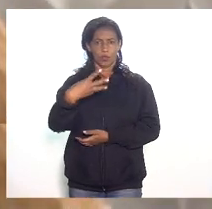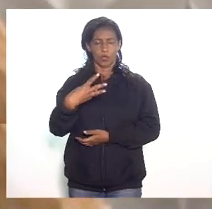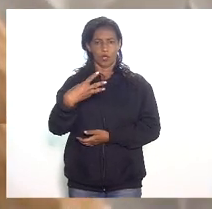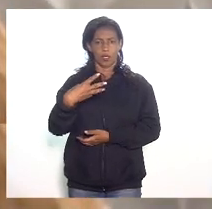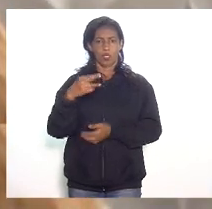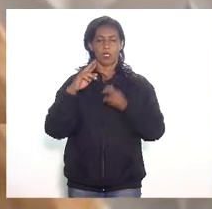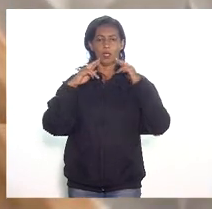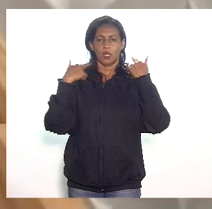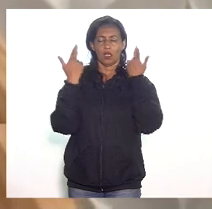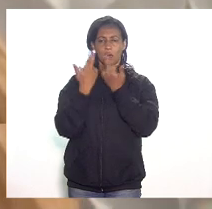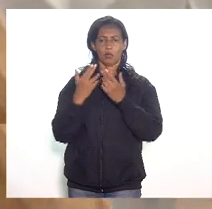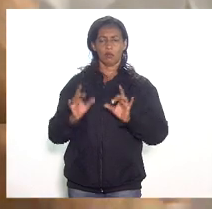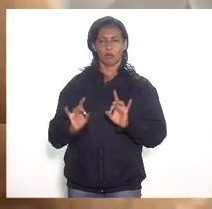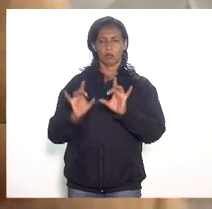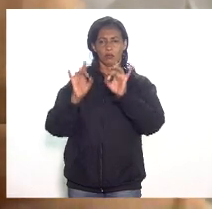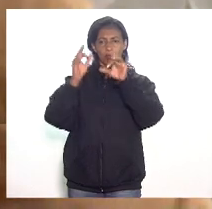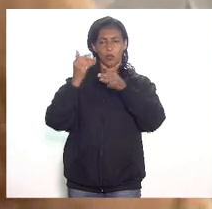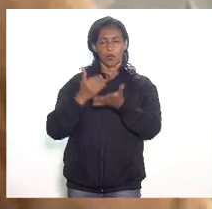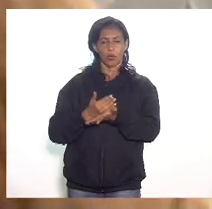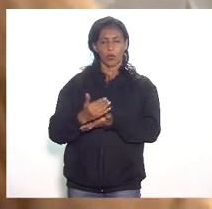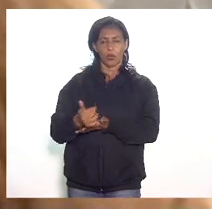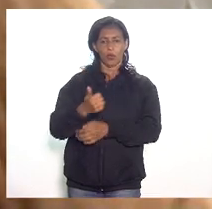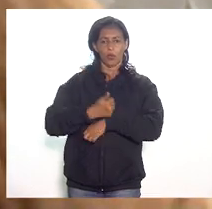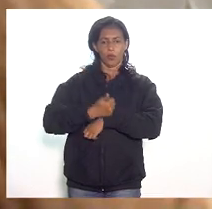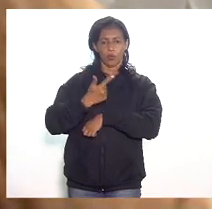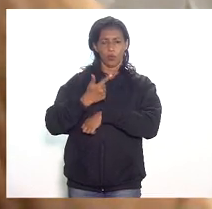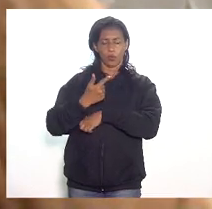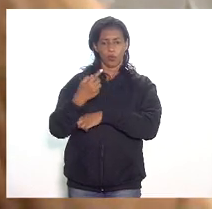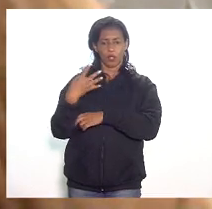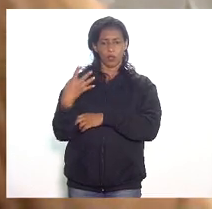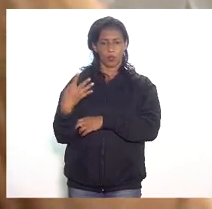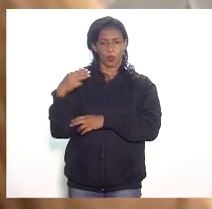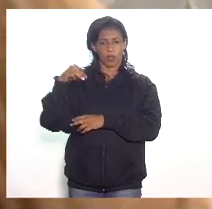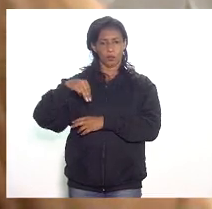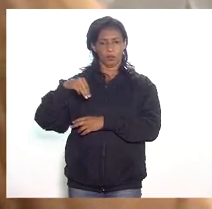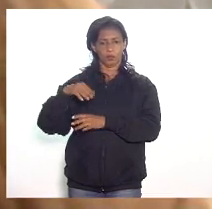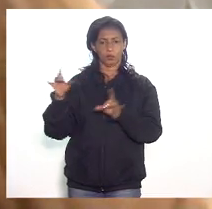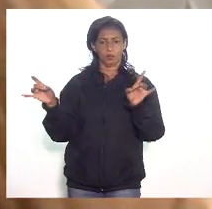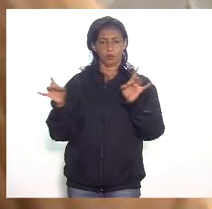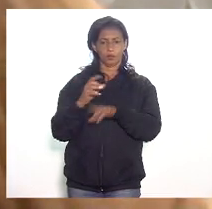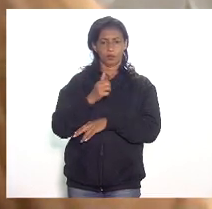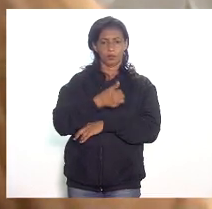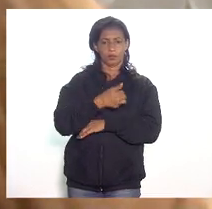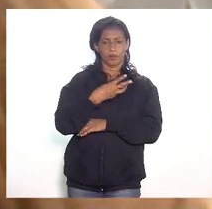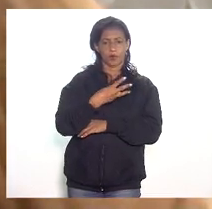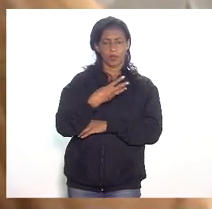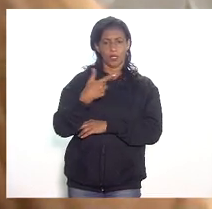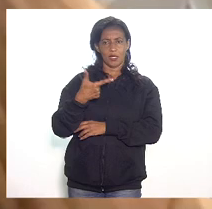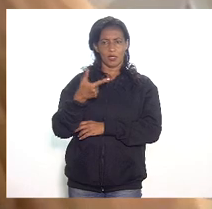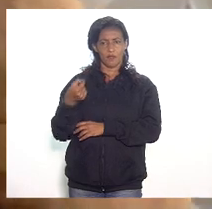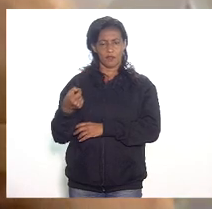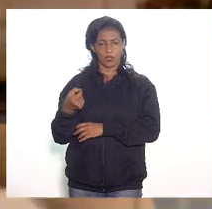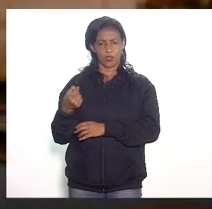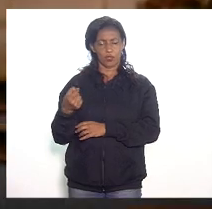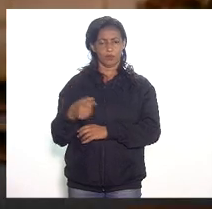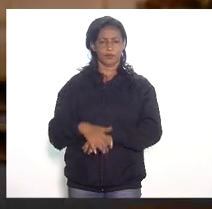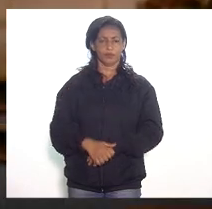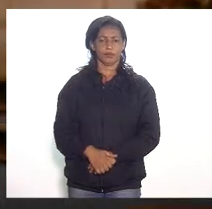sessão extraordinária, que iniciada às 12 horas e 4 minutos, encerrou-se às 13 horas e 20 minutos.